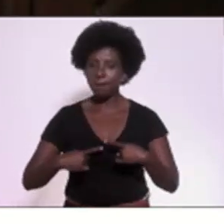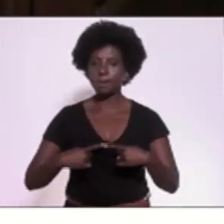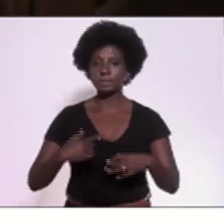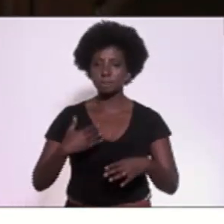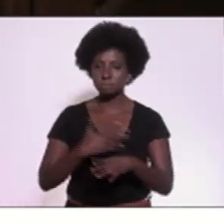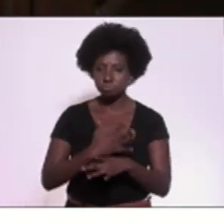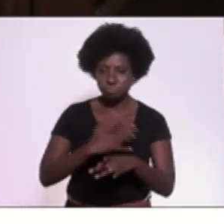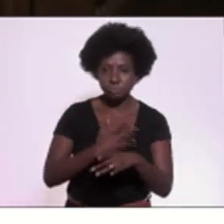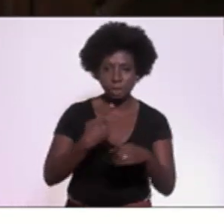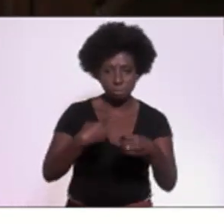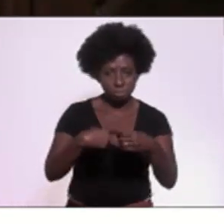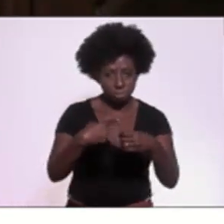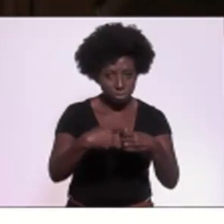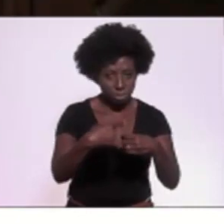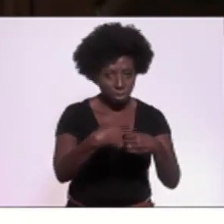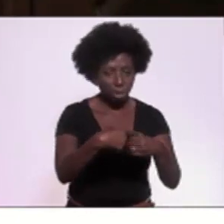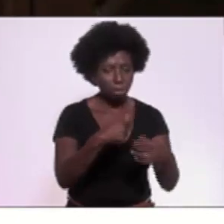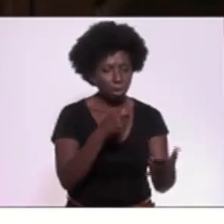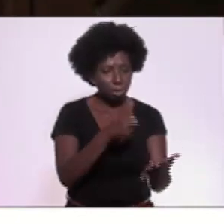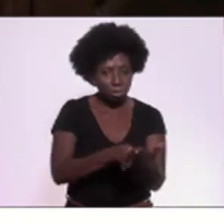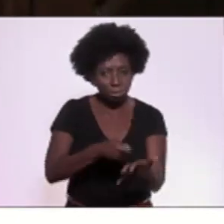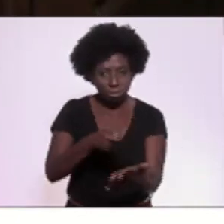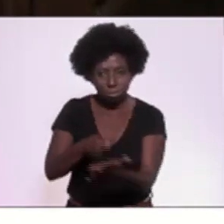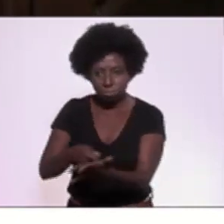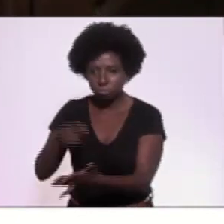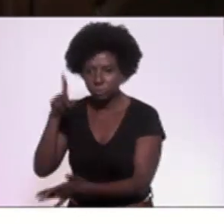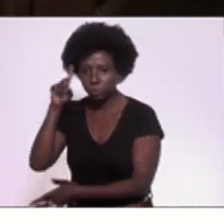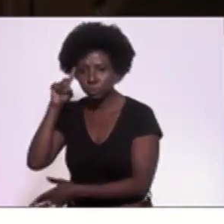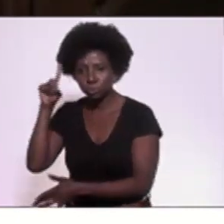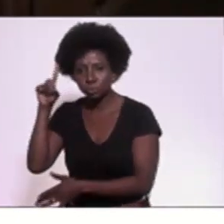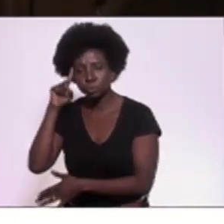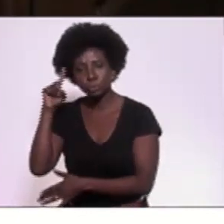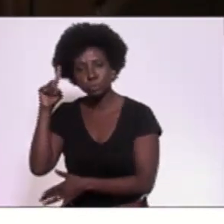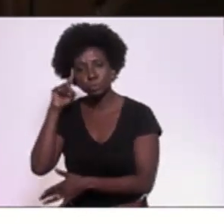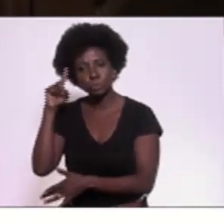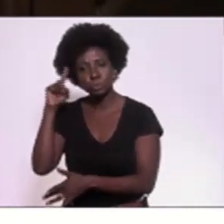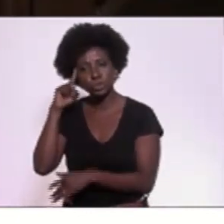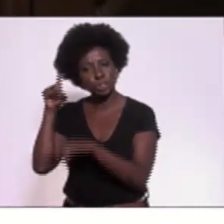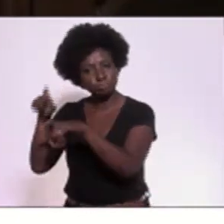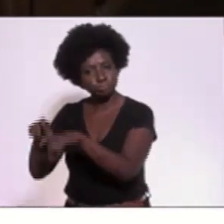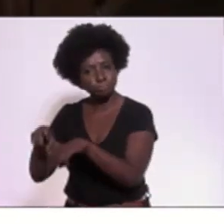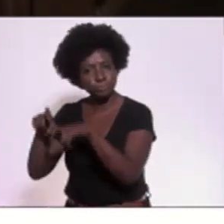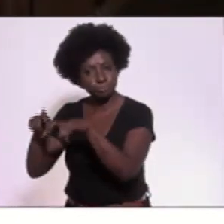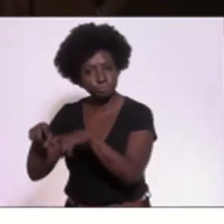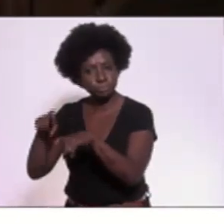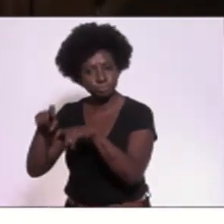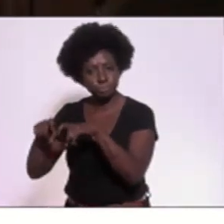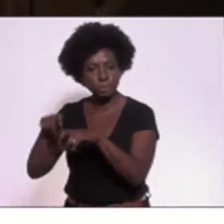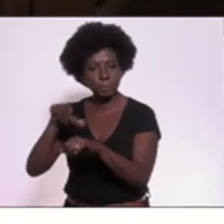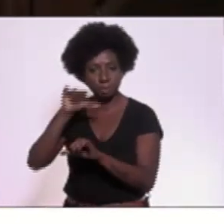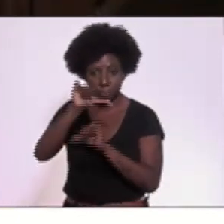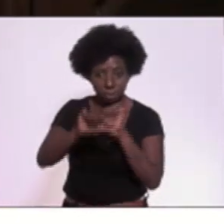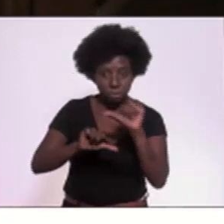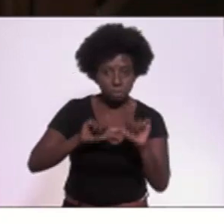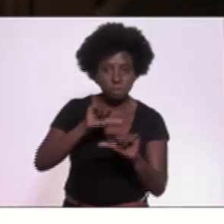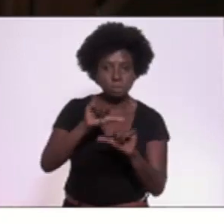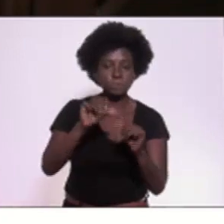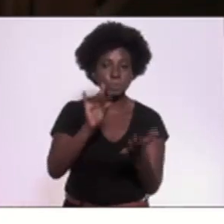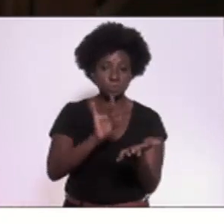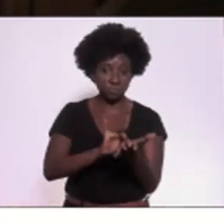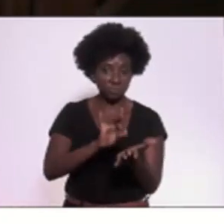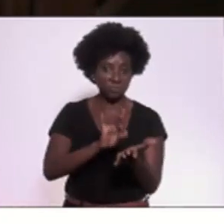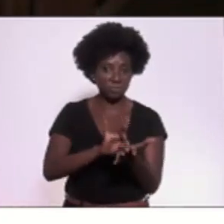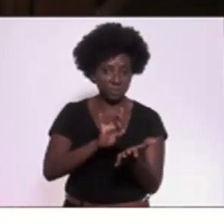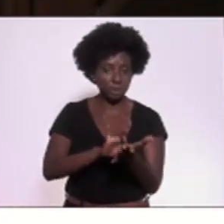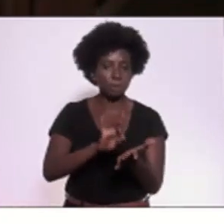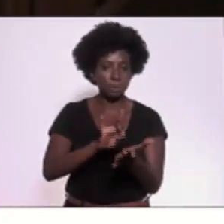seu sustento, que lutam ali para ter uma reforma agrária concreta na nossa sociedade, também